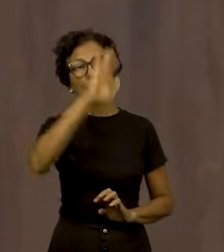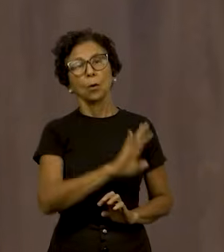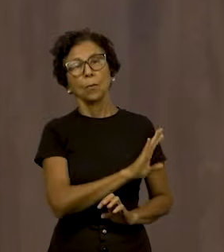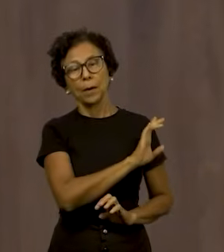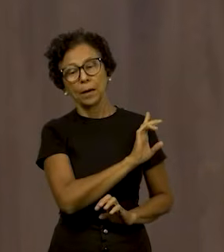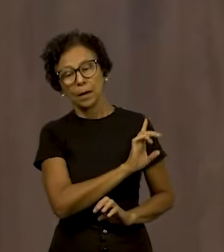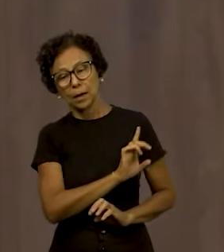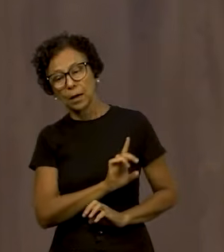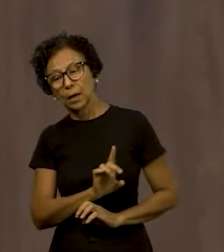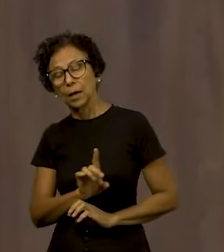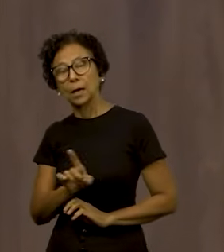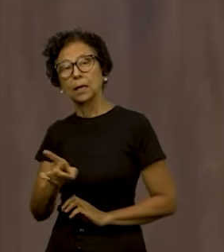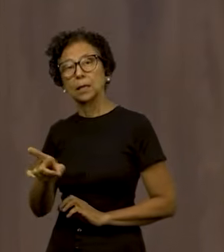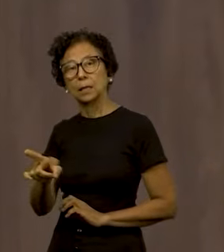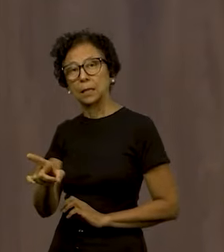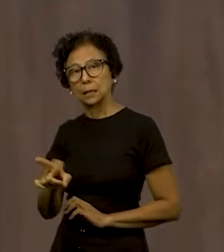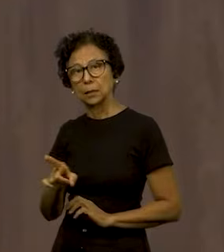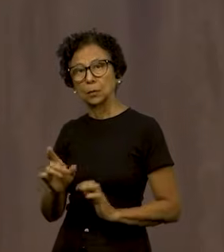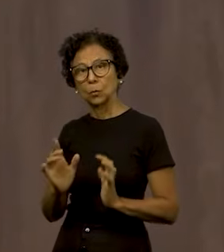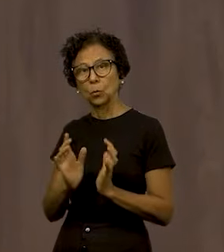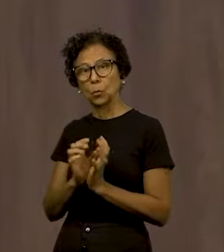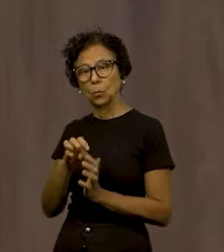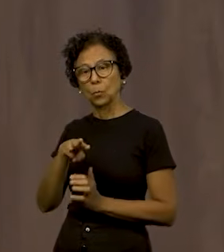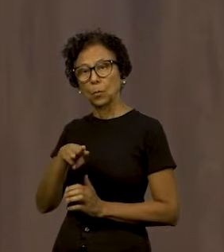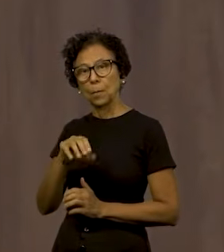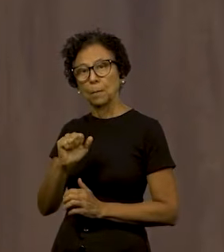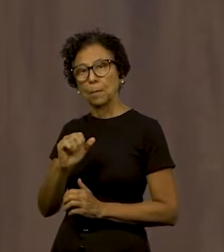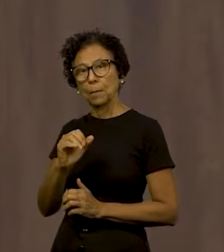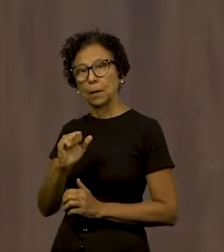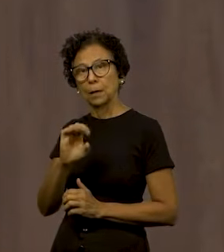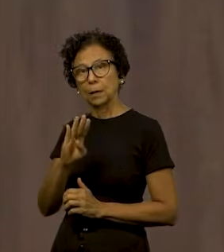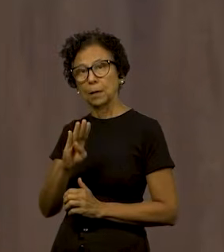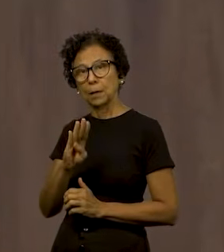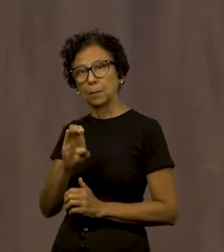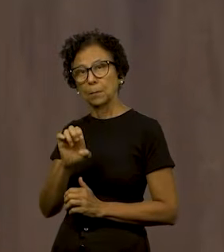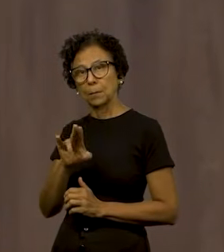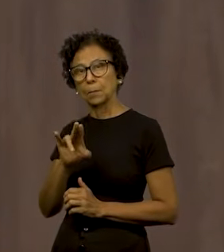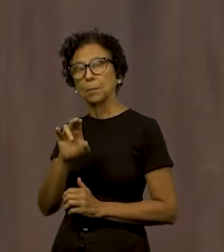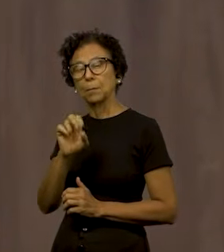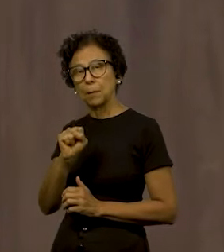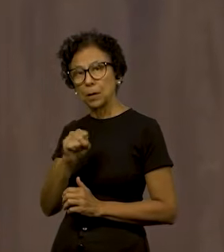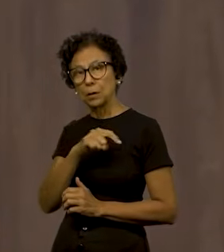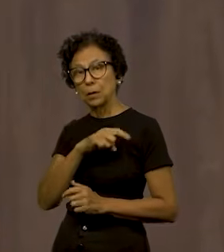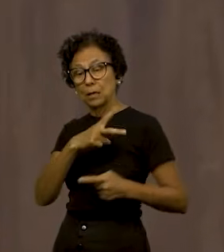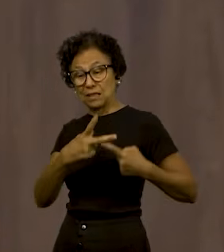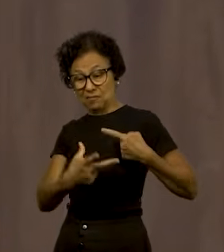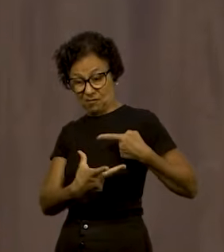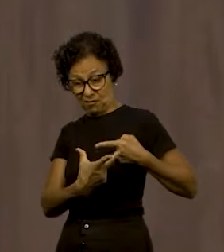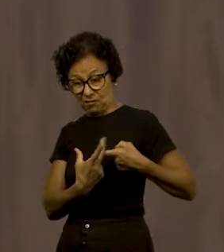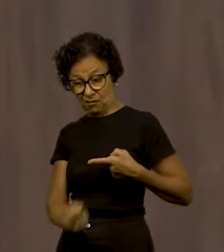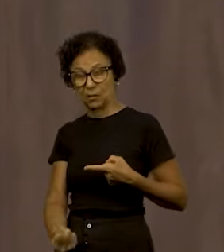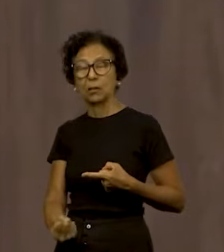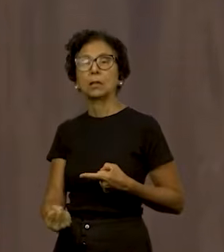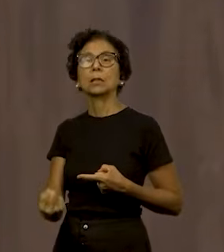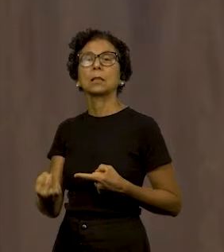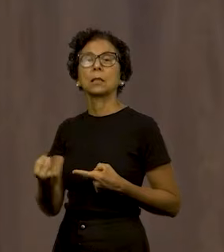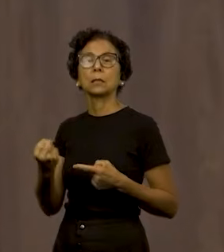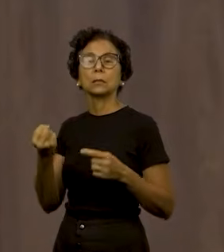conquista dos Macabeus, né? Ele vem, derrota os Macabeus e ele